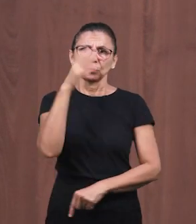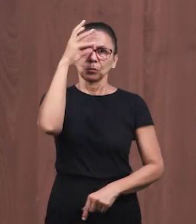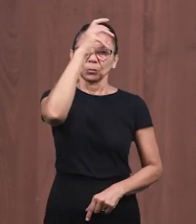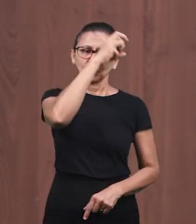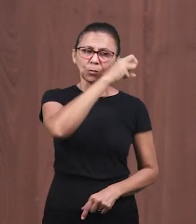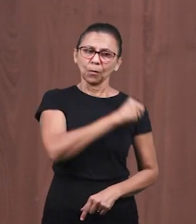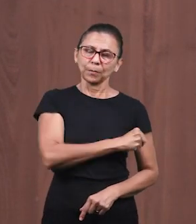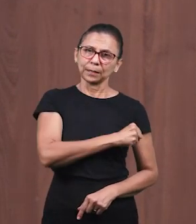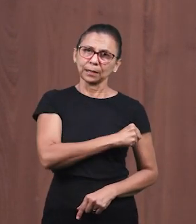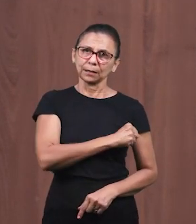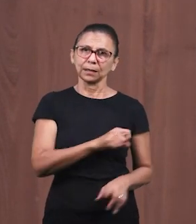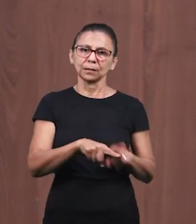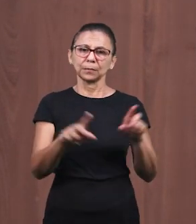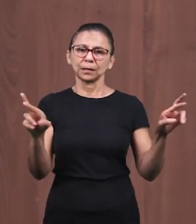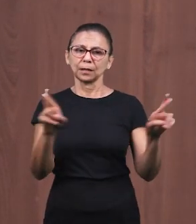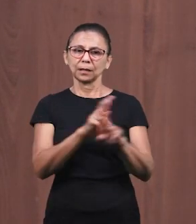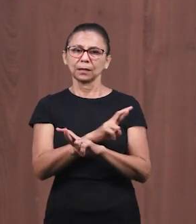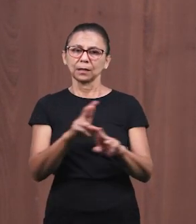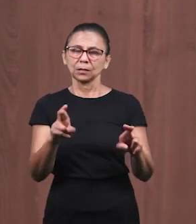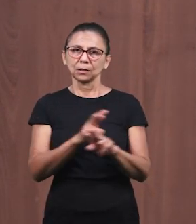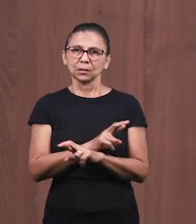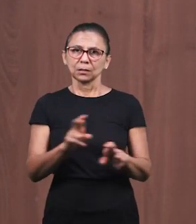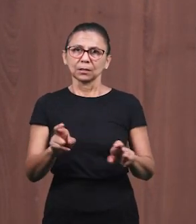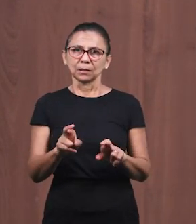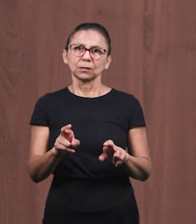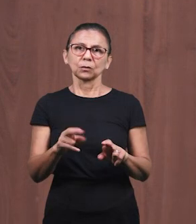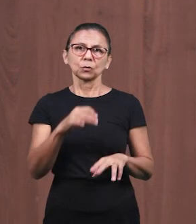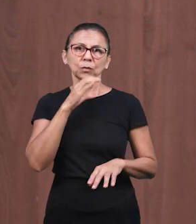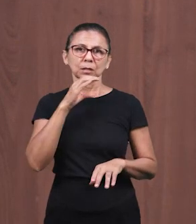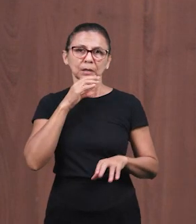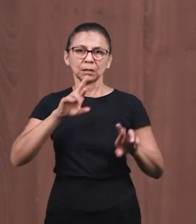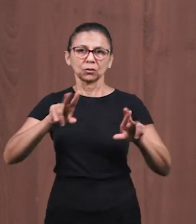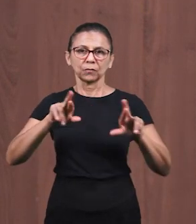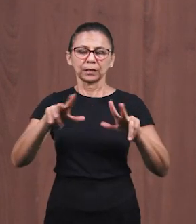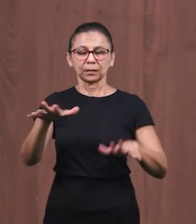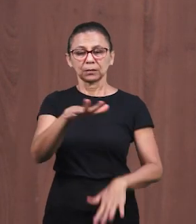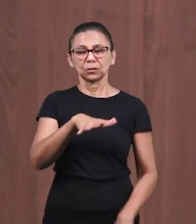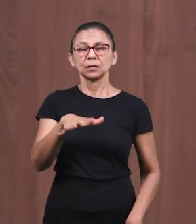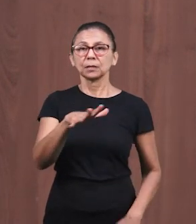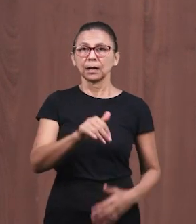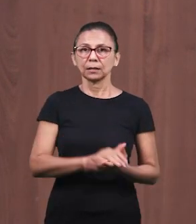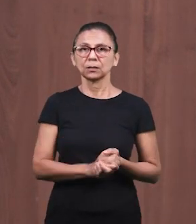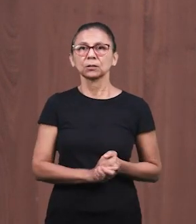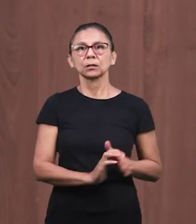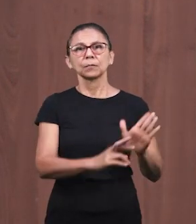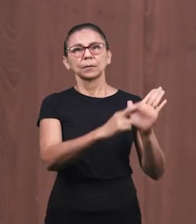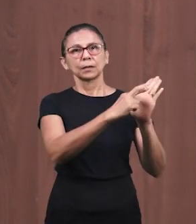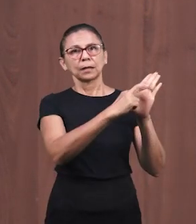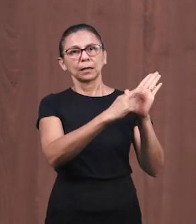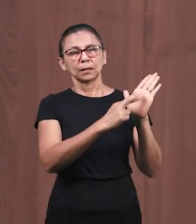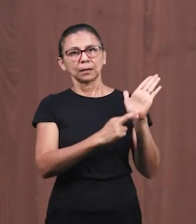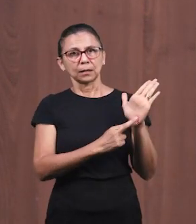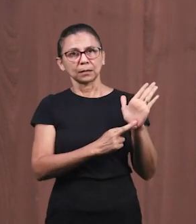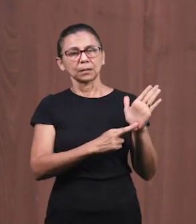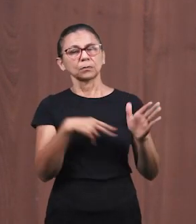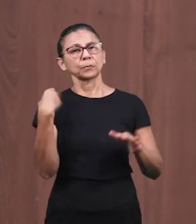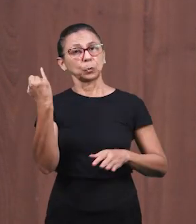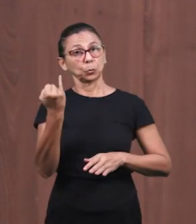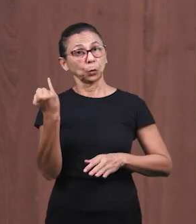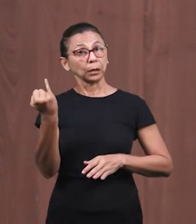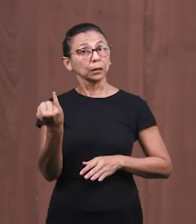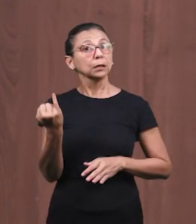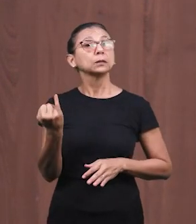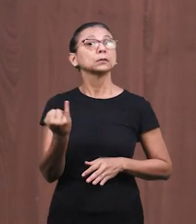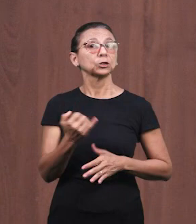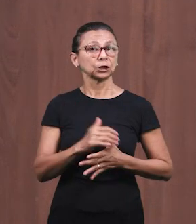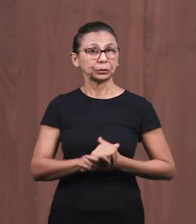questão relacionando os conhecimentos das diferentes áreas. A redação também é uma parte importante do